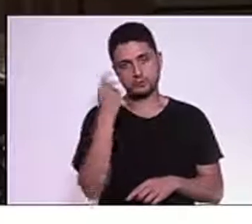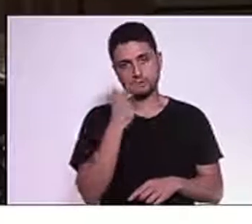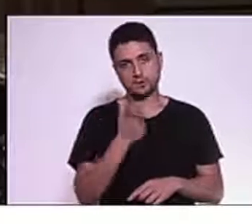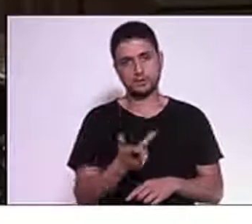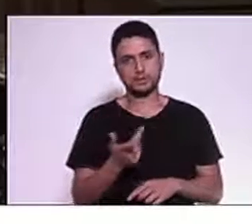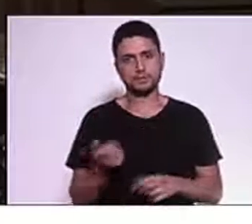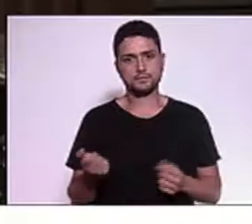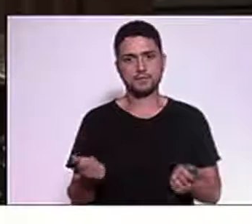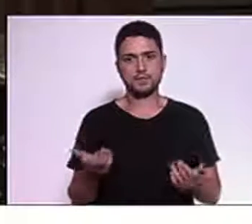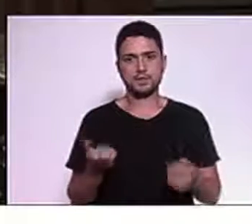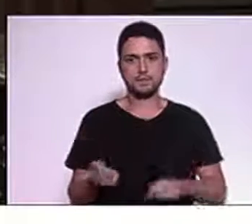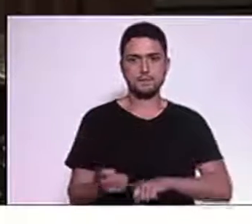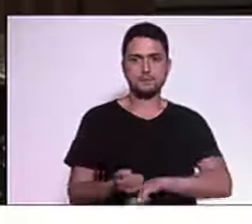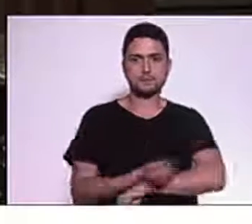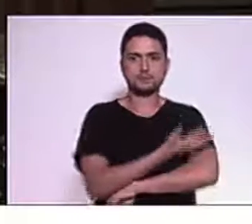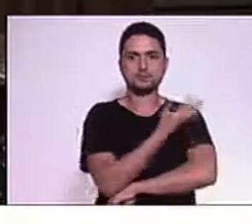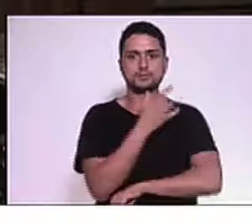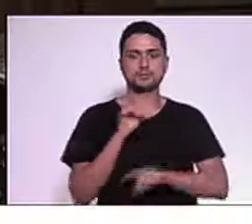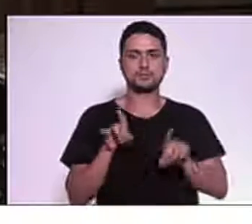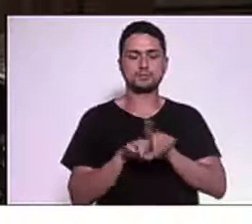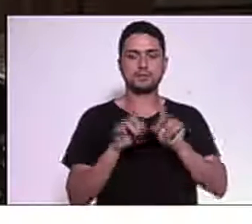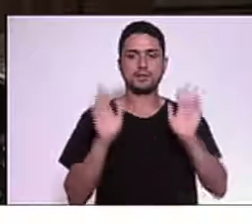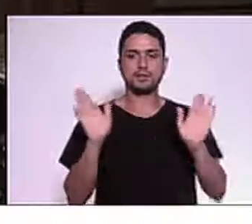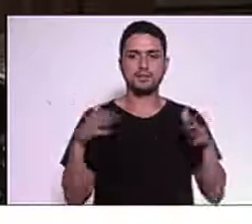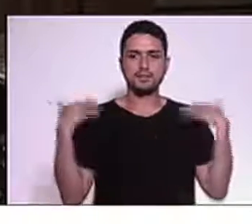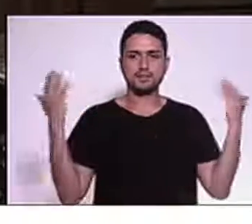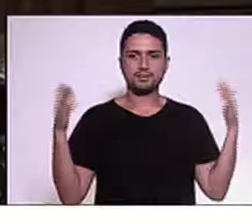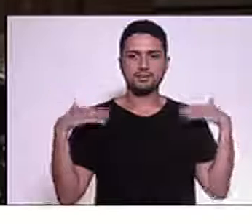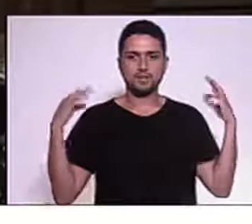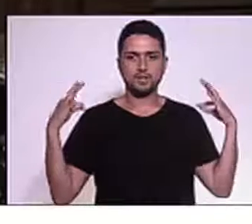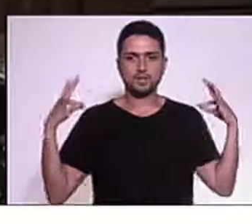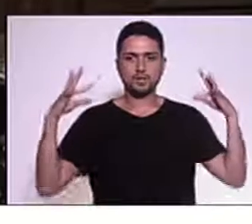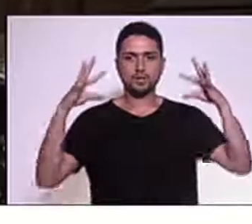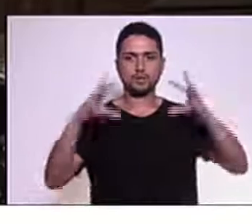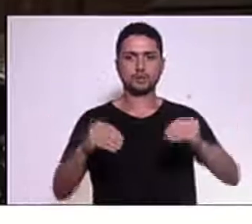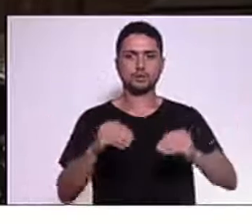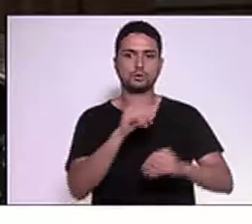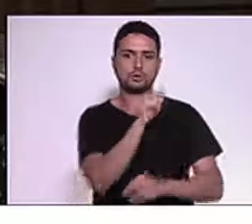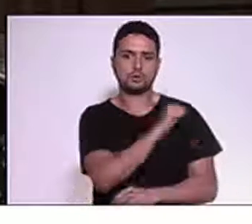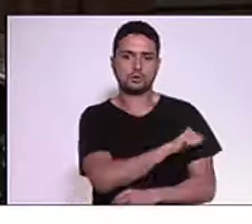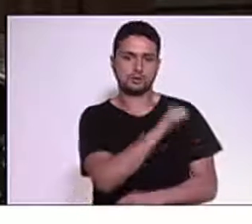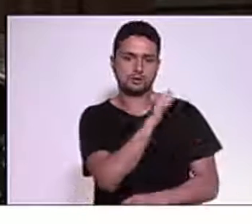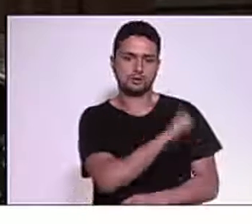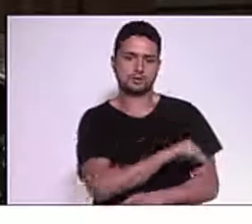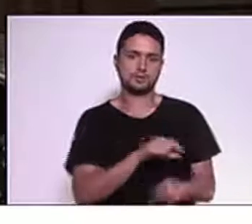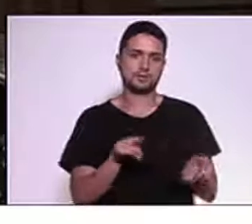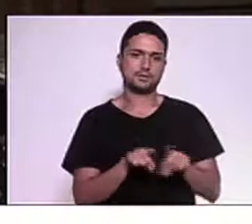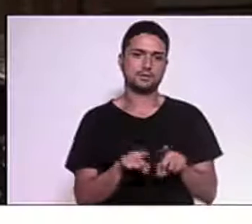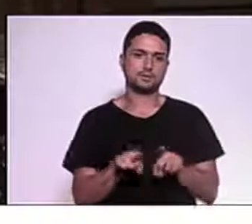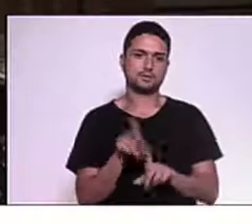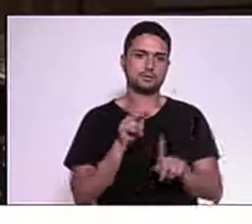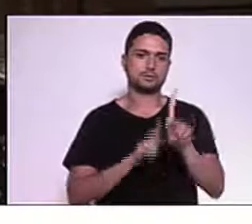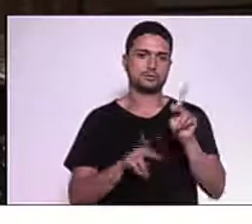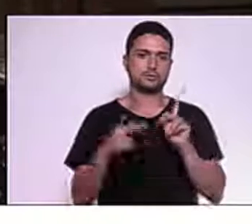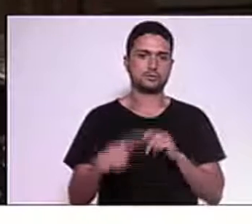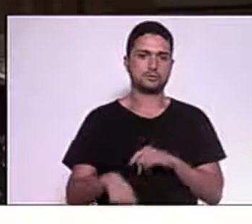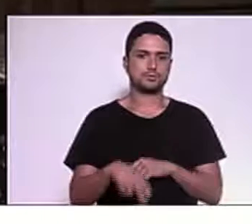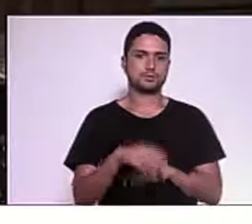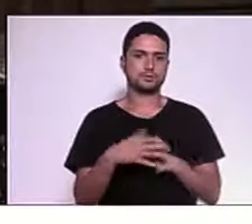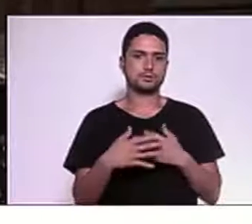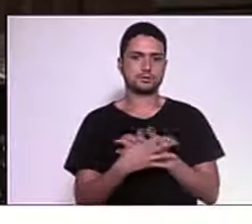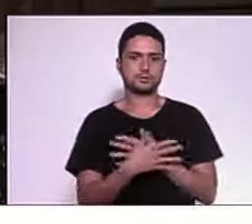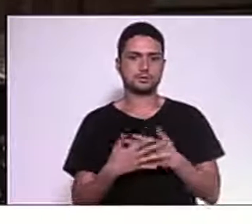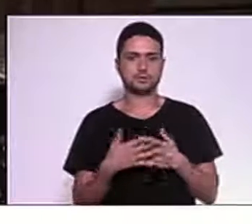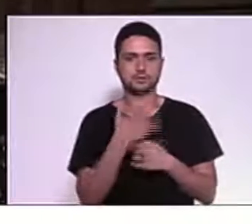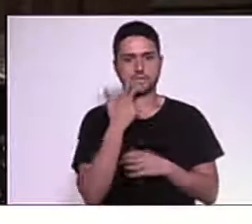tomou conta de todo o estado do Rio de Janeiro, em particular do povo dessa cidade, no que se refere